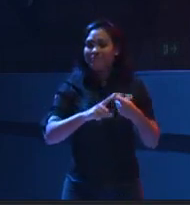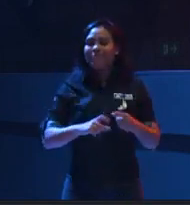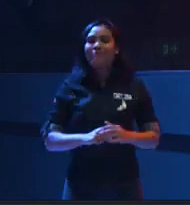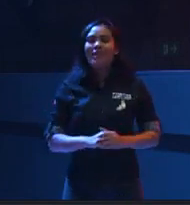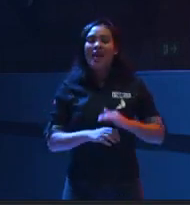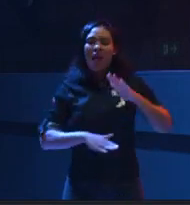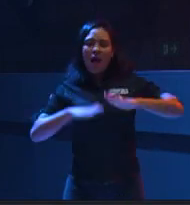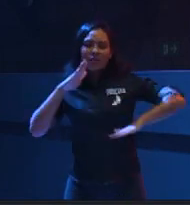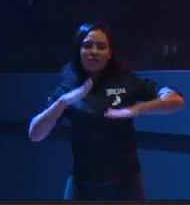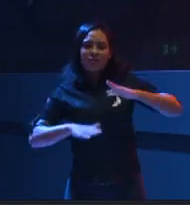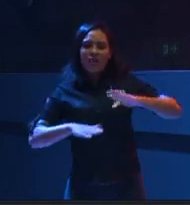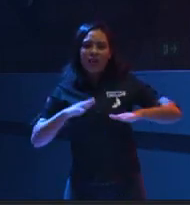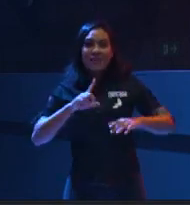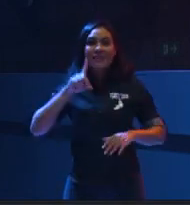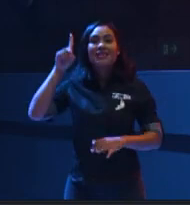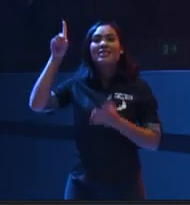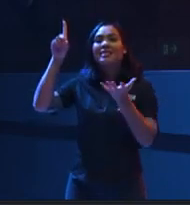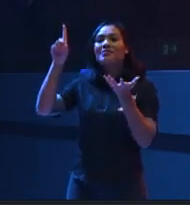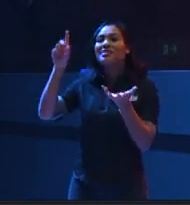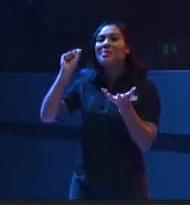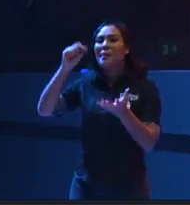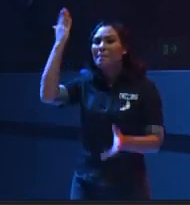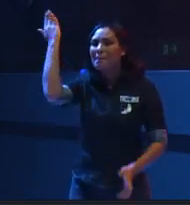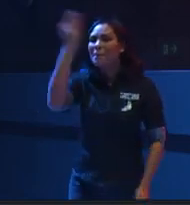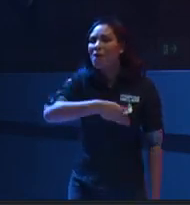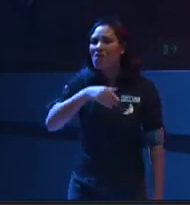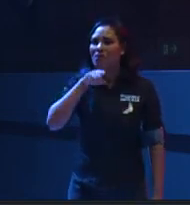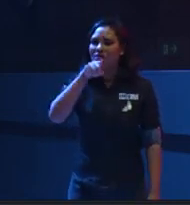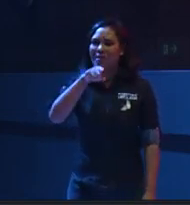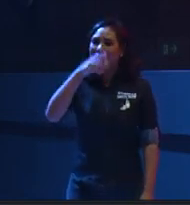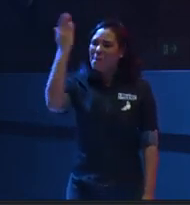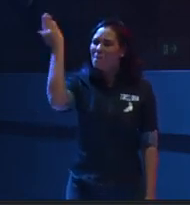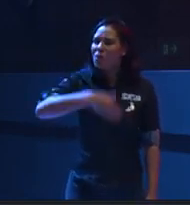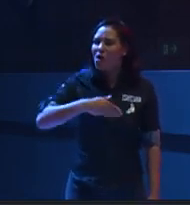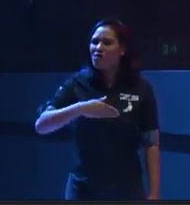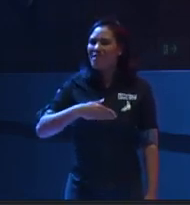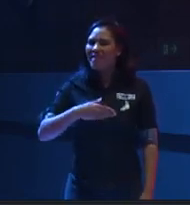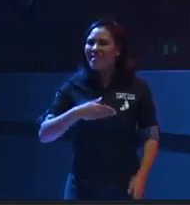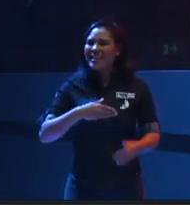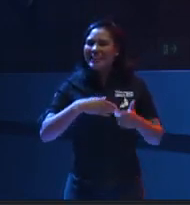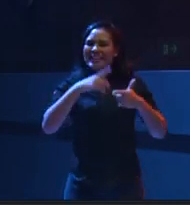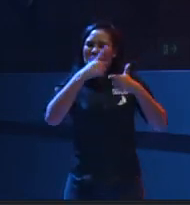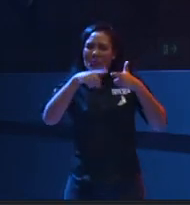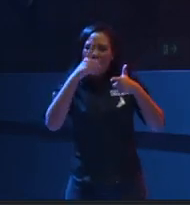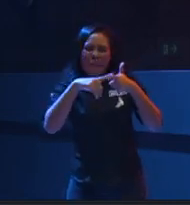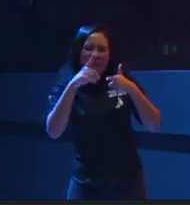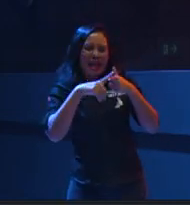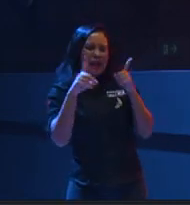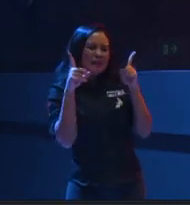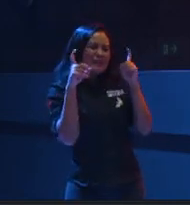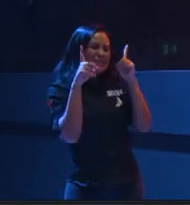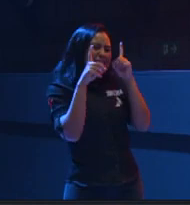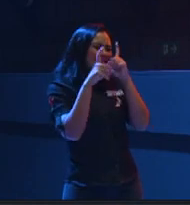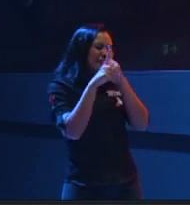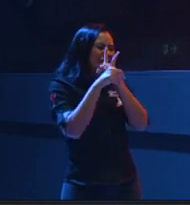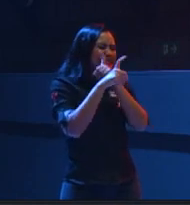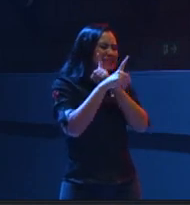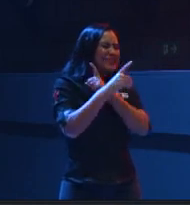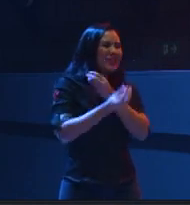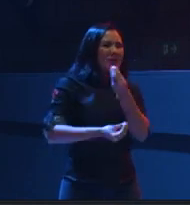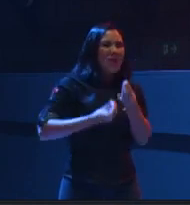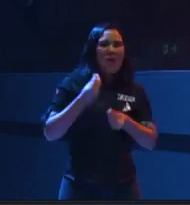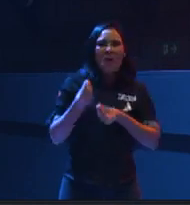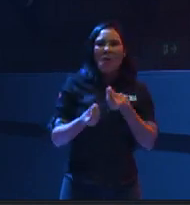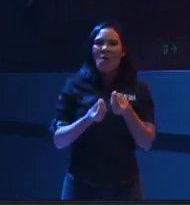testes de Deus lembre-se que os problemas podem ser apenas teste de